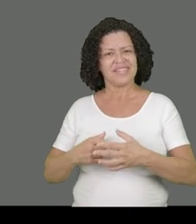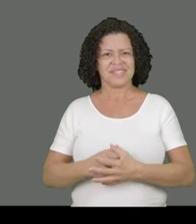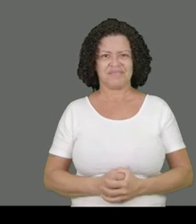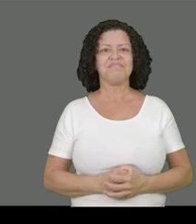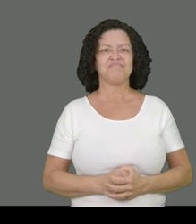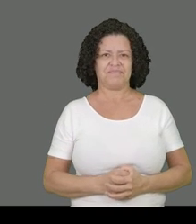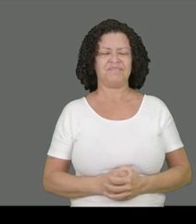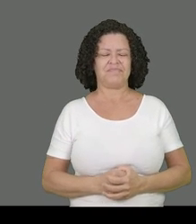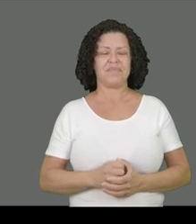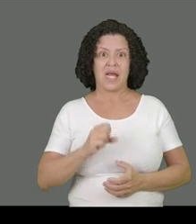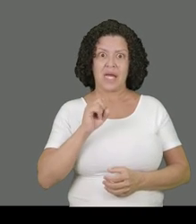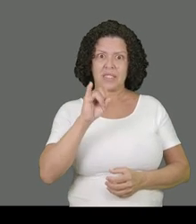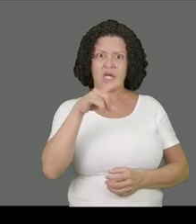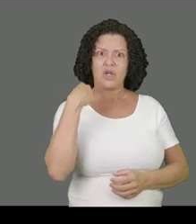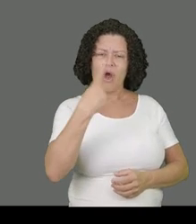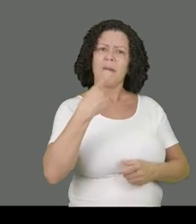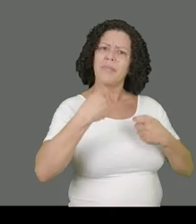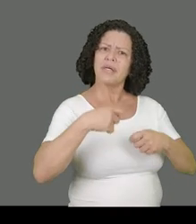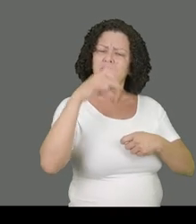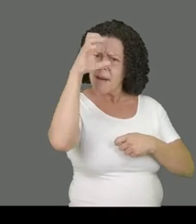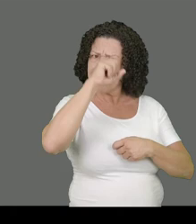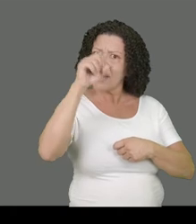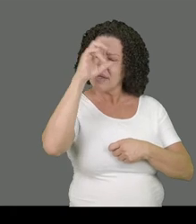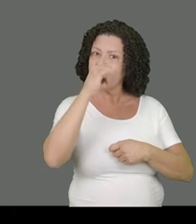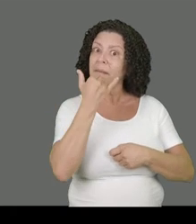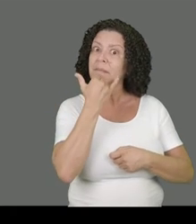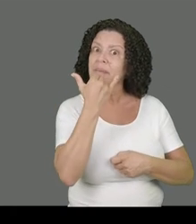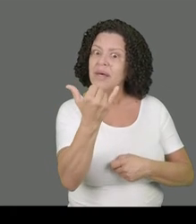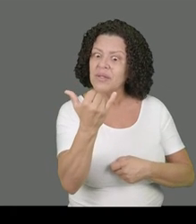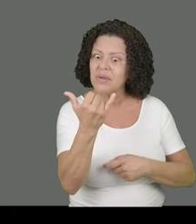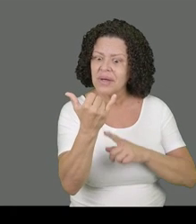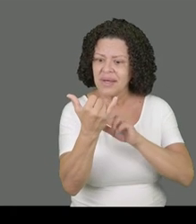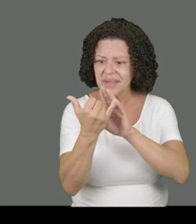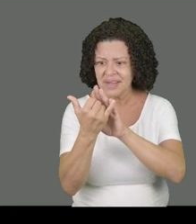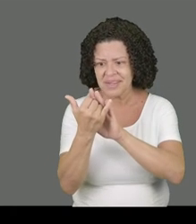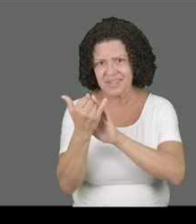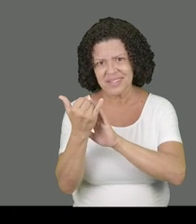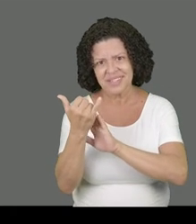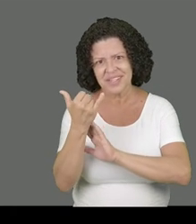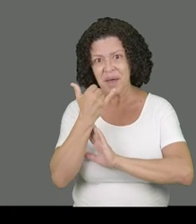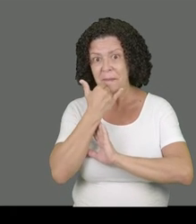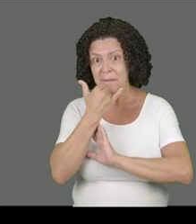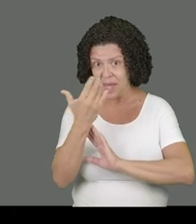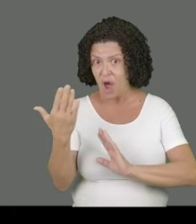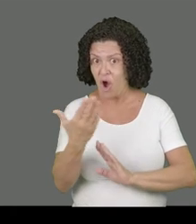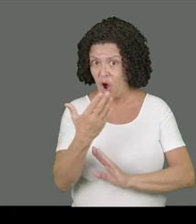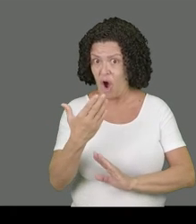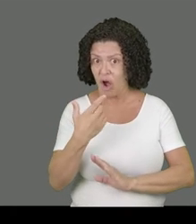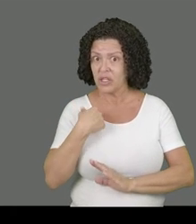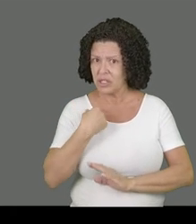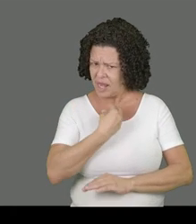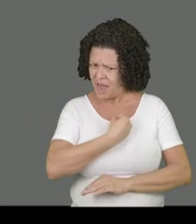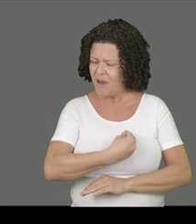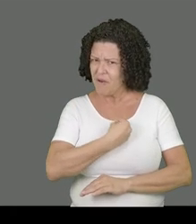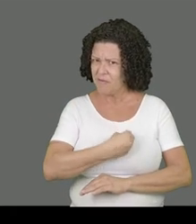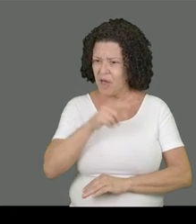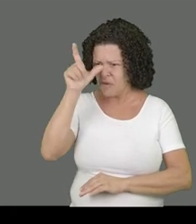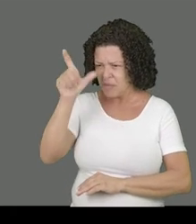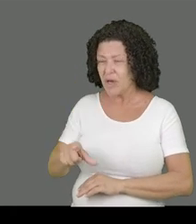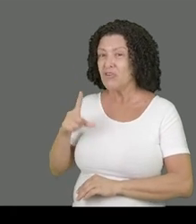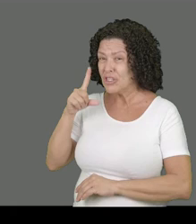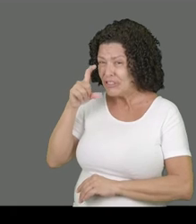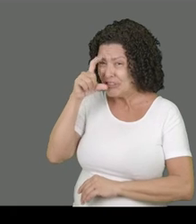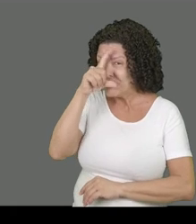mais paciente. Se nós precisamos aprender a perdoar, se nós estamos aqui convivendo